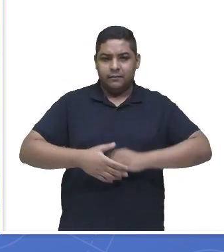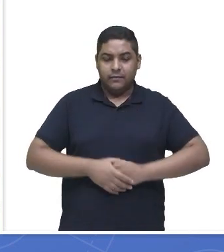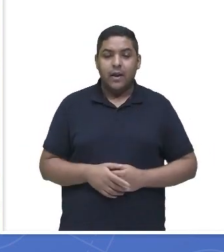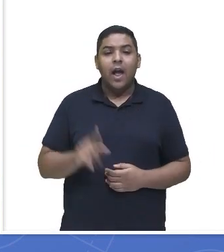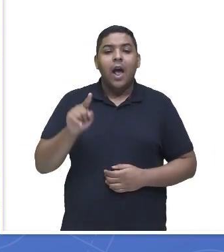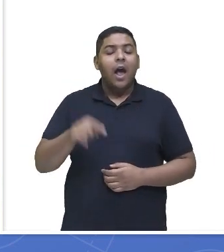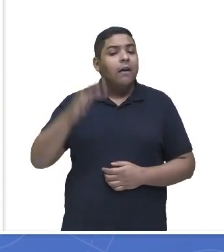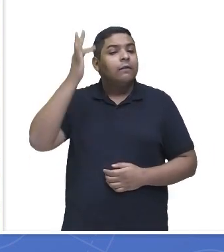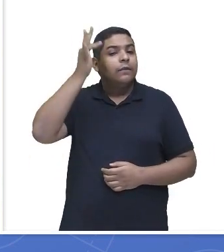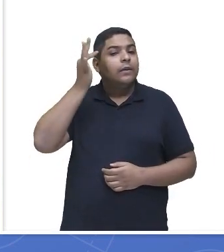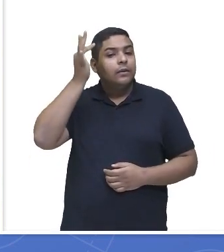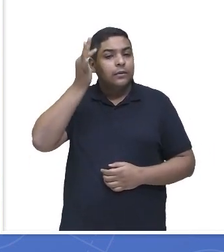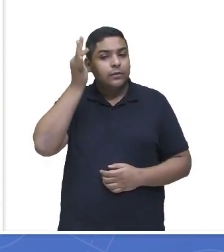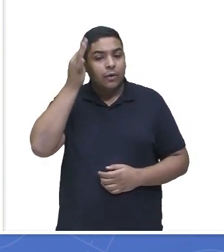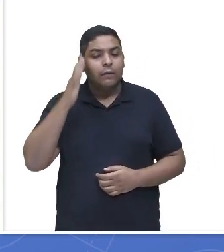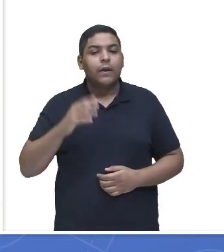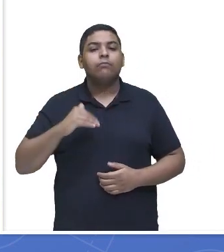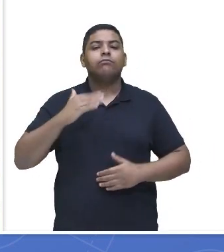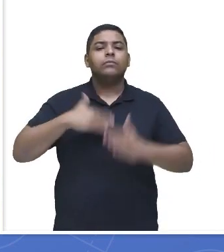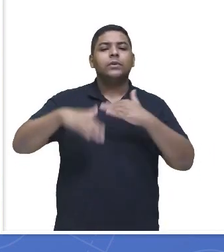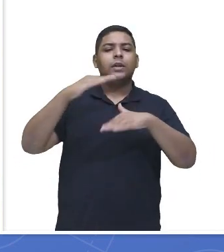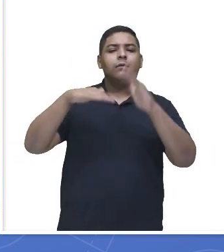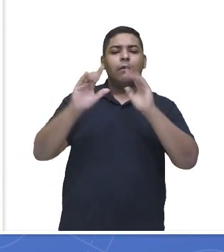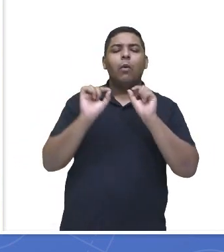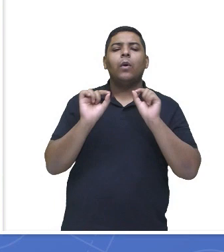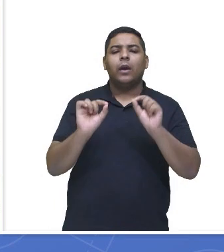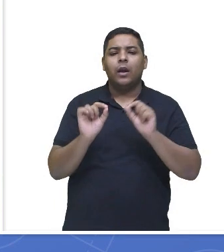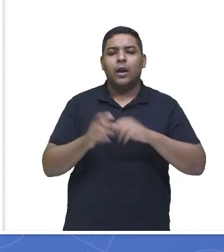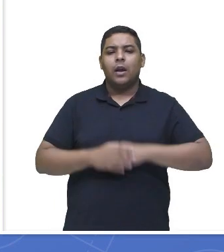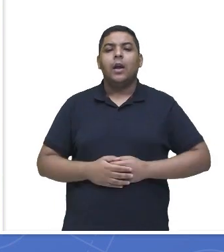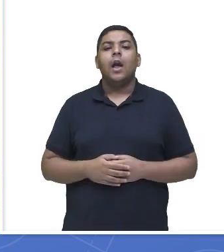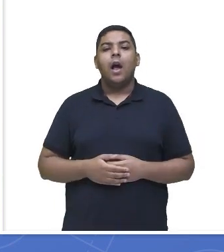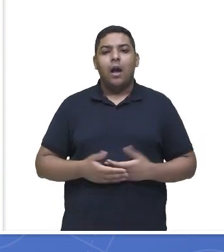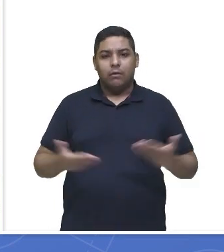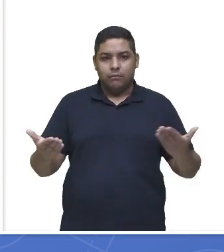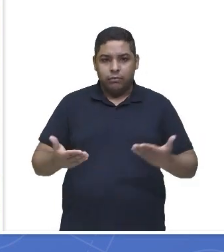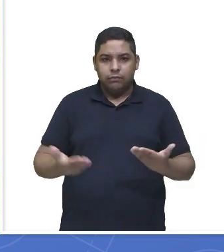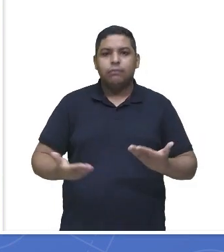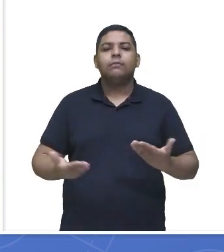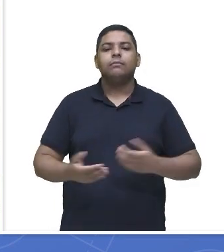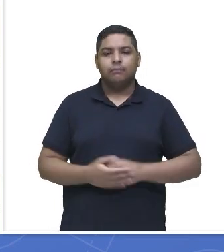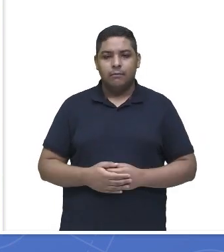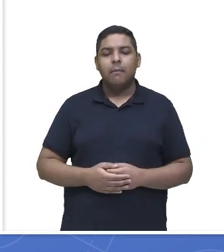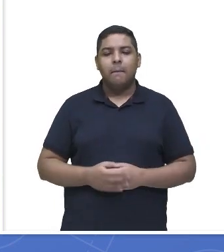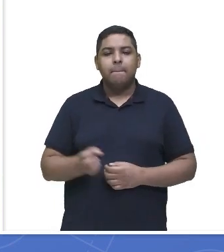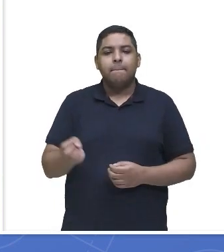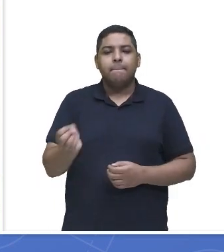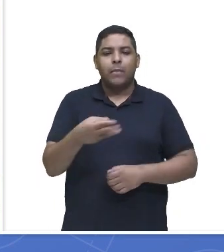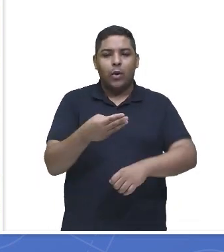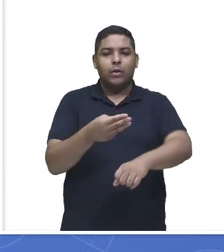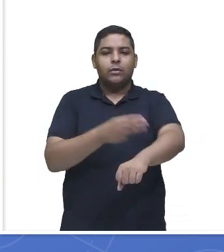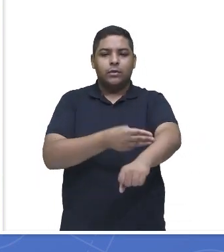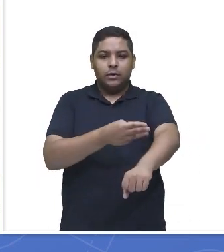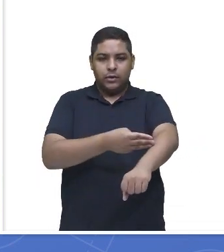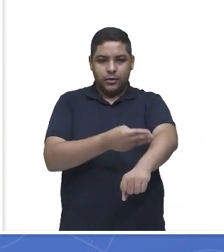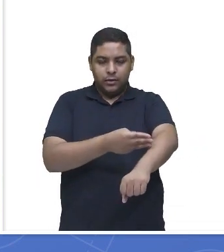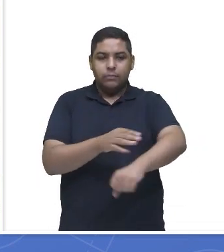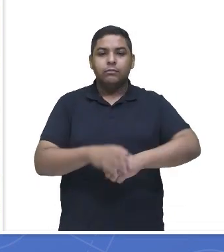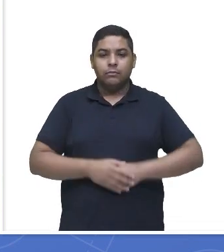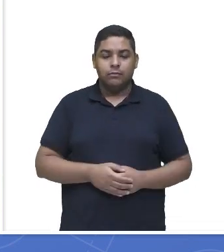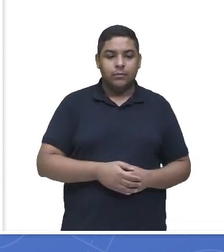a filosofia desenvolvida na chamada Era Moderna, entre o século XV e o